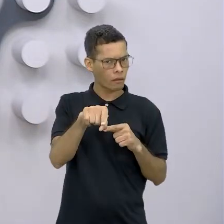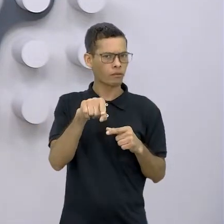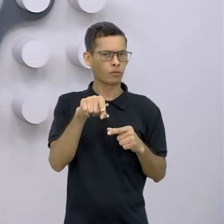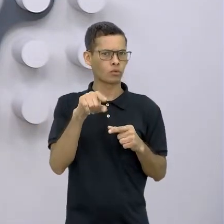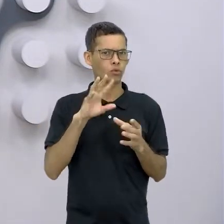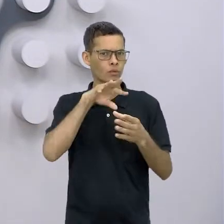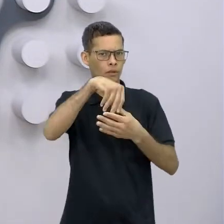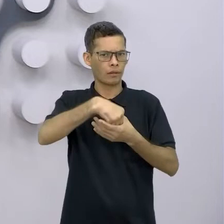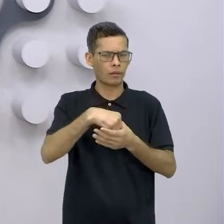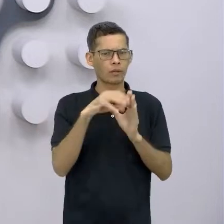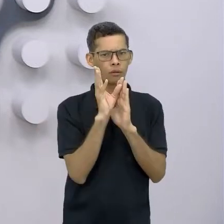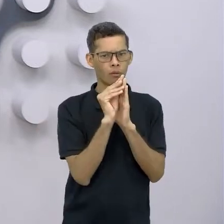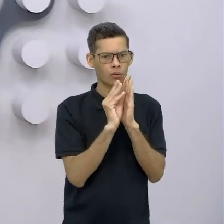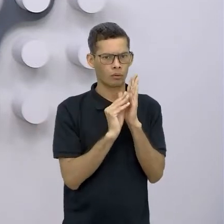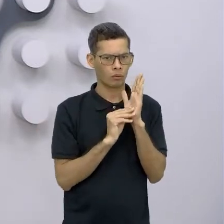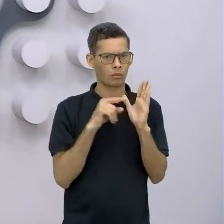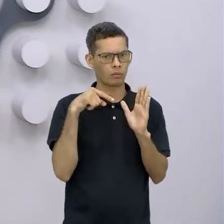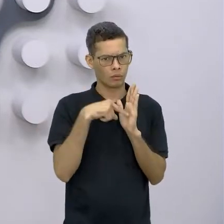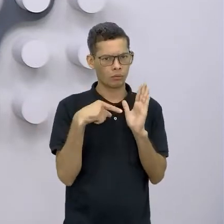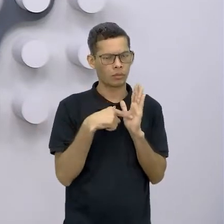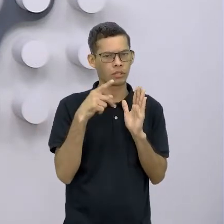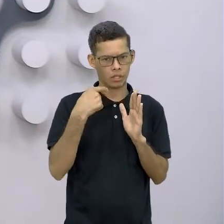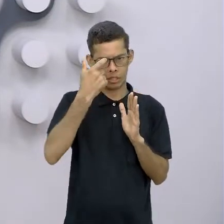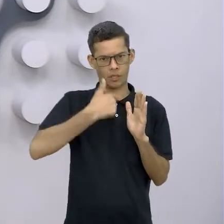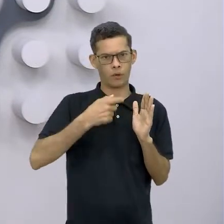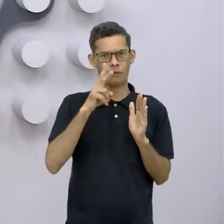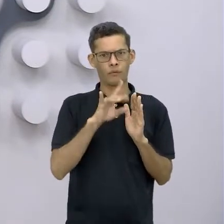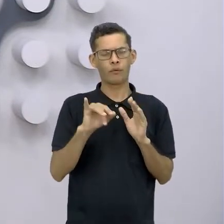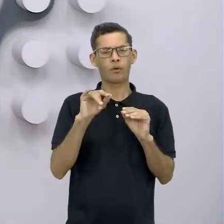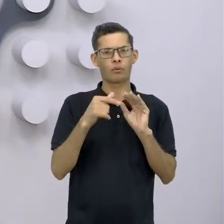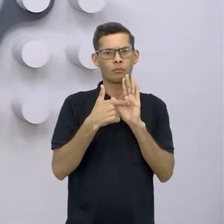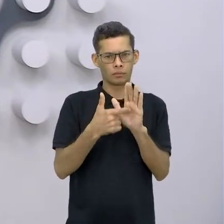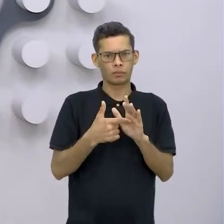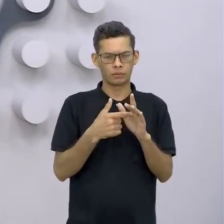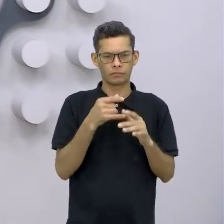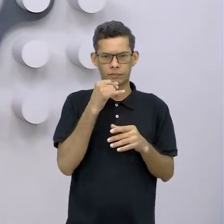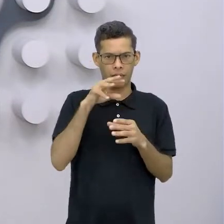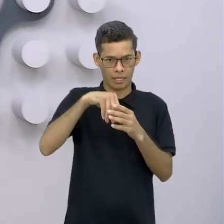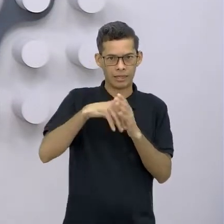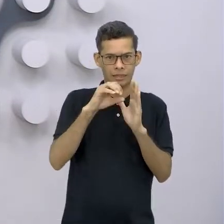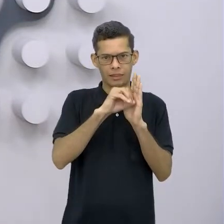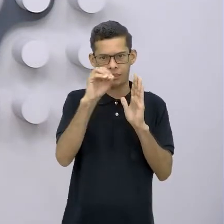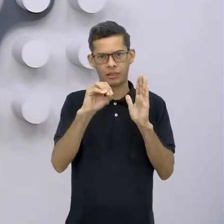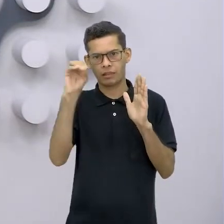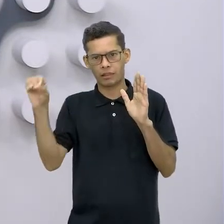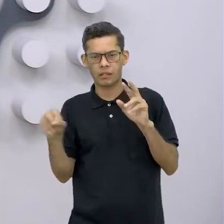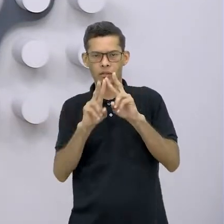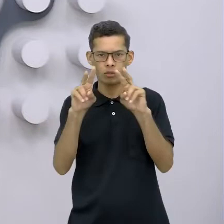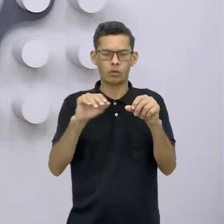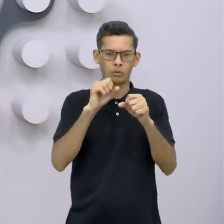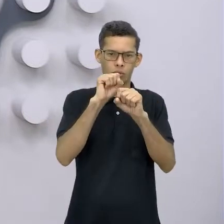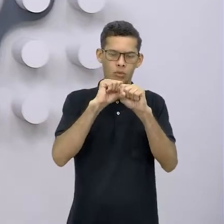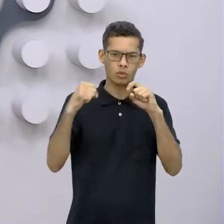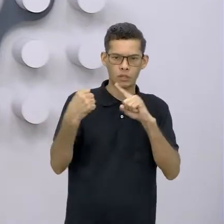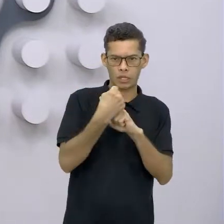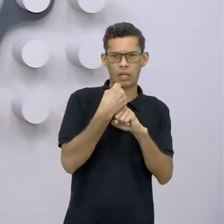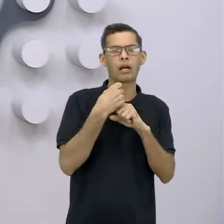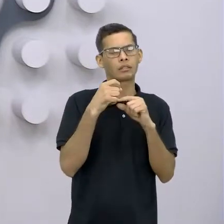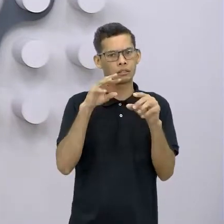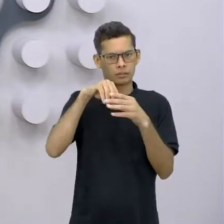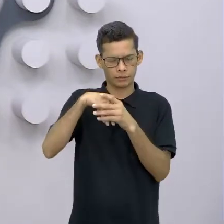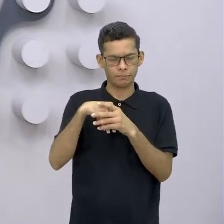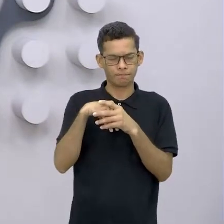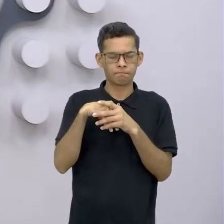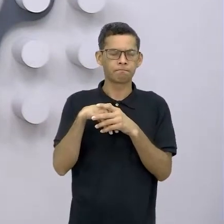desse componente com esse outro componente que eu dou aula aqui no Centro de Mídias de Razão e Sociedade que eu mencionei, tá?